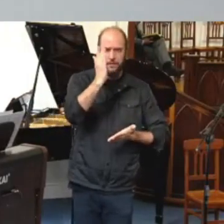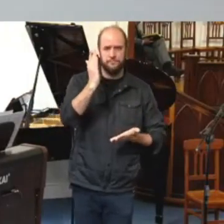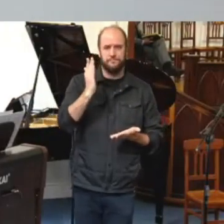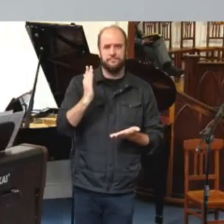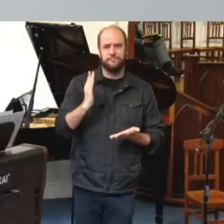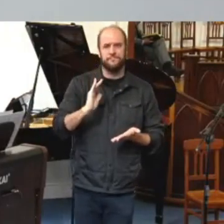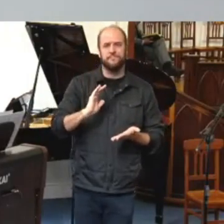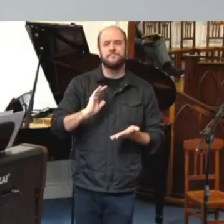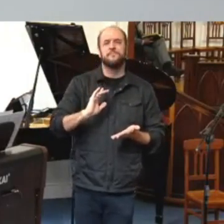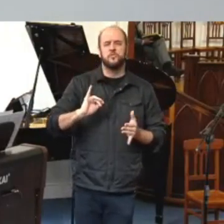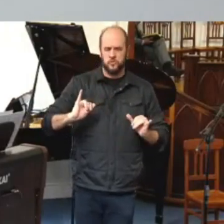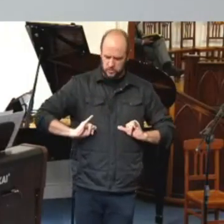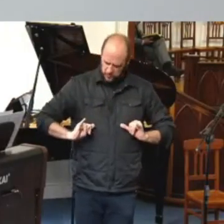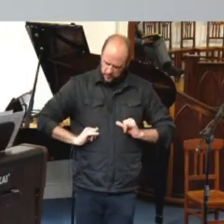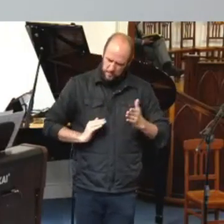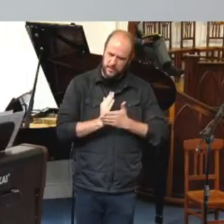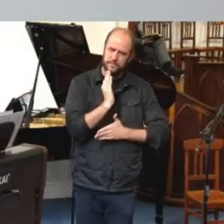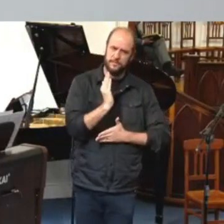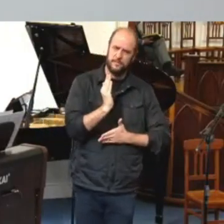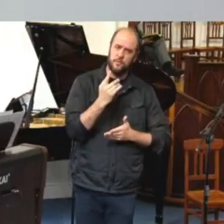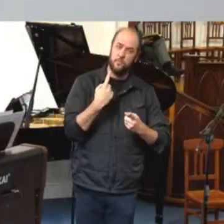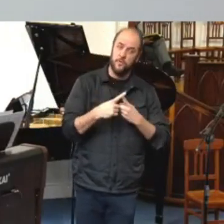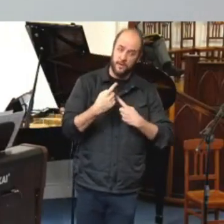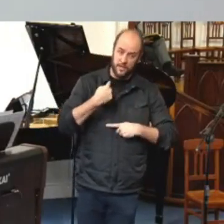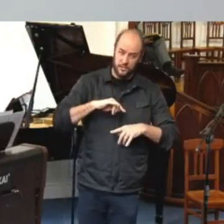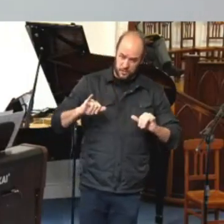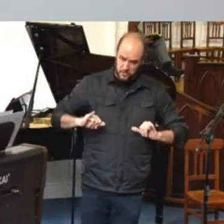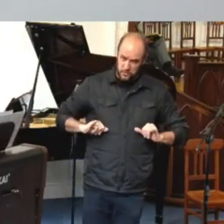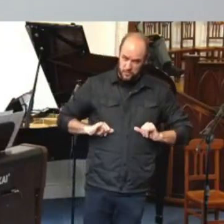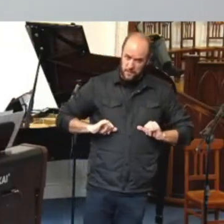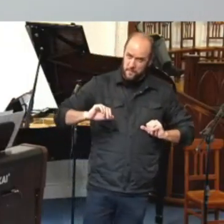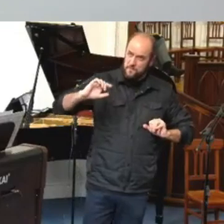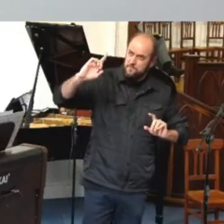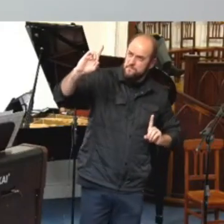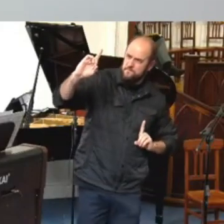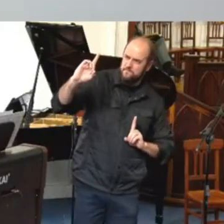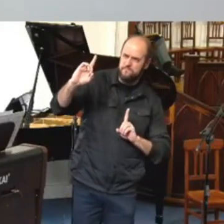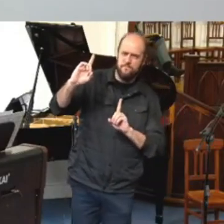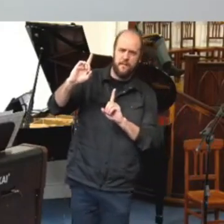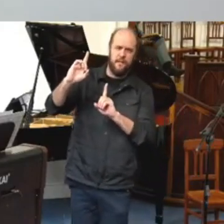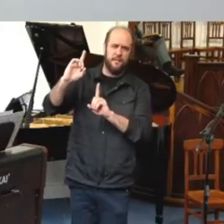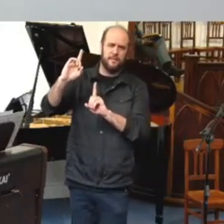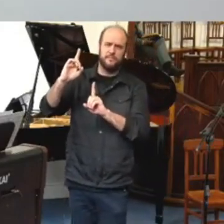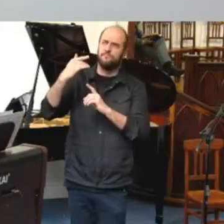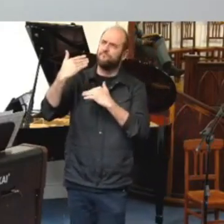sofrimento, ele estreita o nosso relacionamento com Deus, deixando de